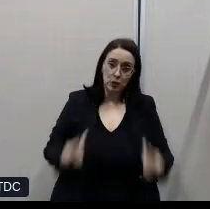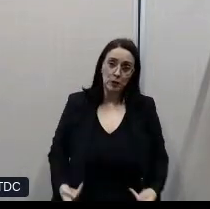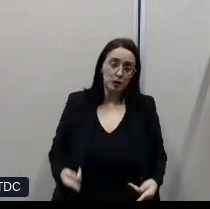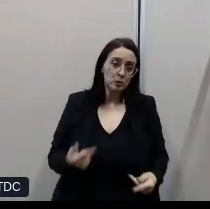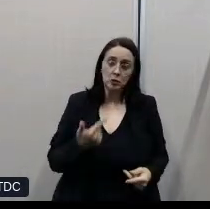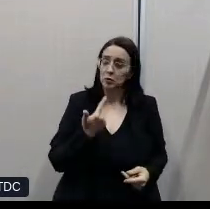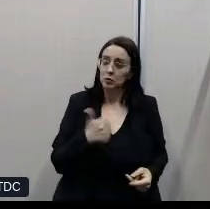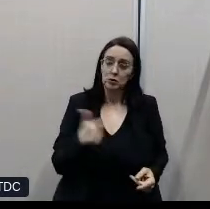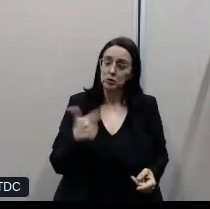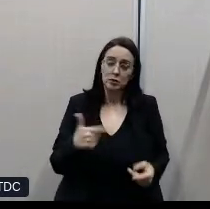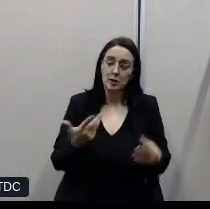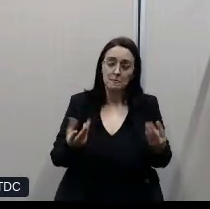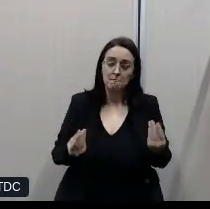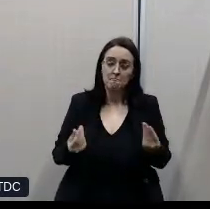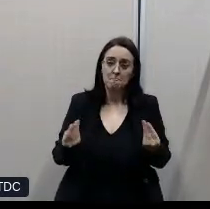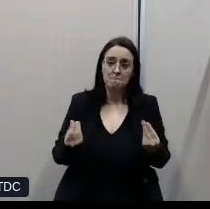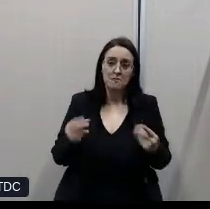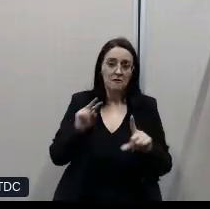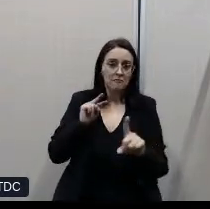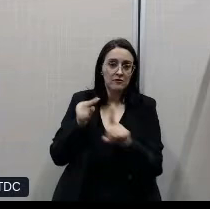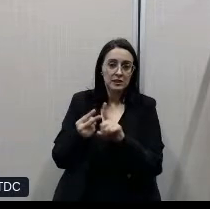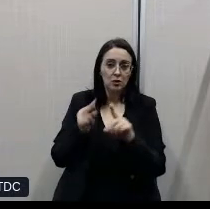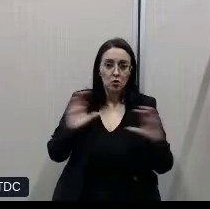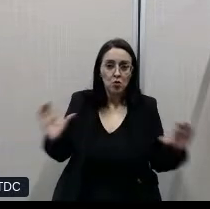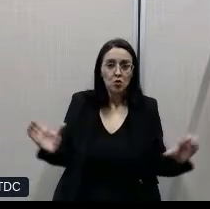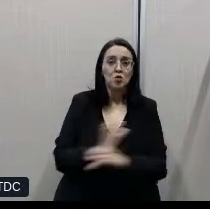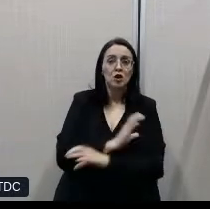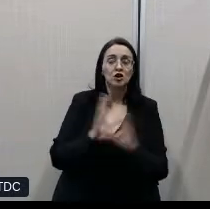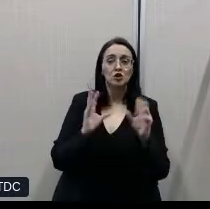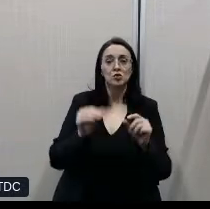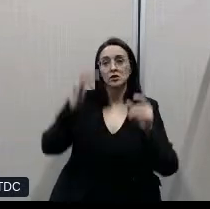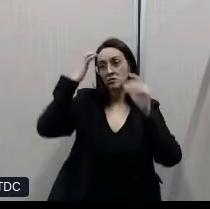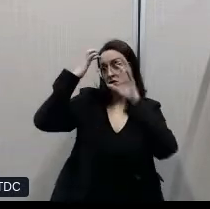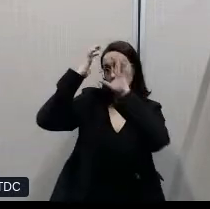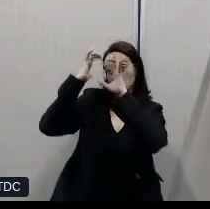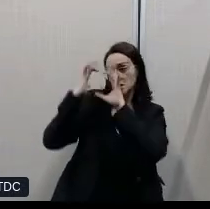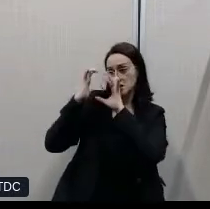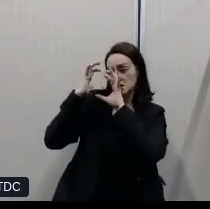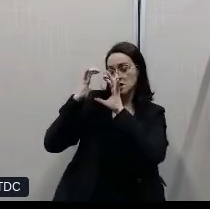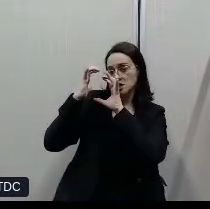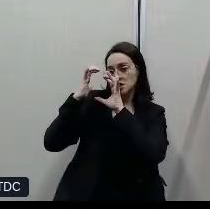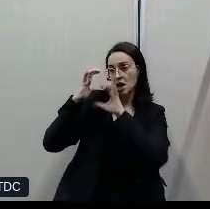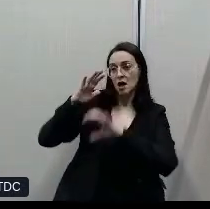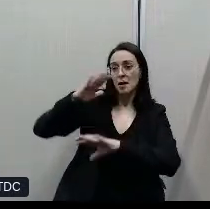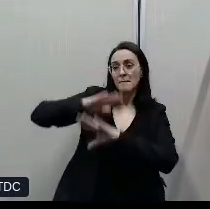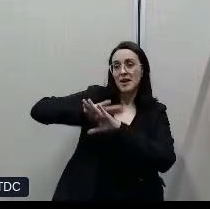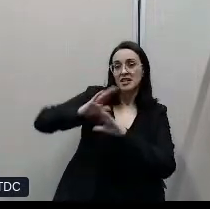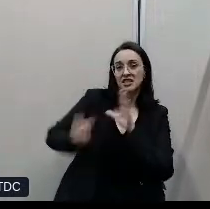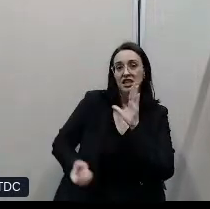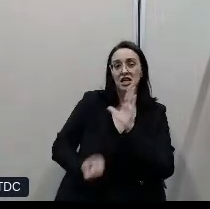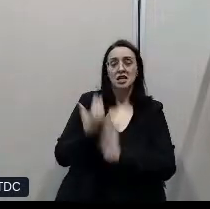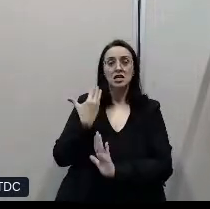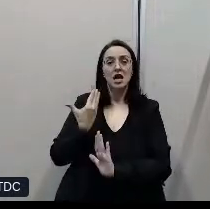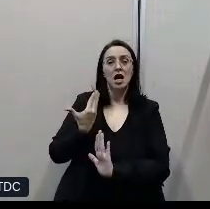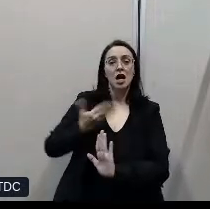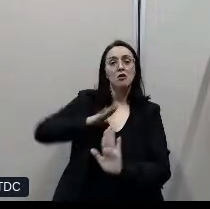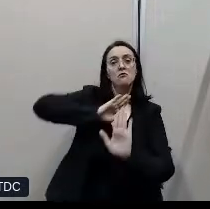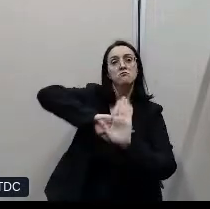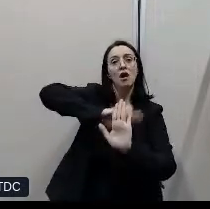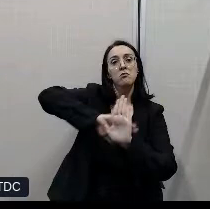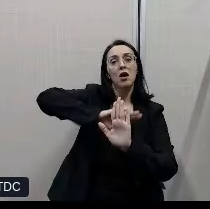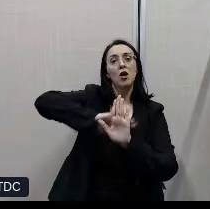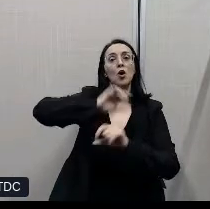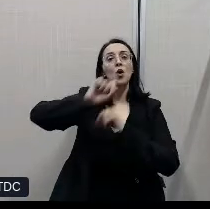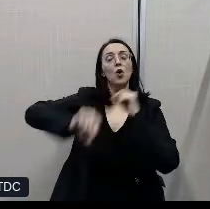gente não tem uma visão completa de tudo. O nosso cérebro, ele cria vieses que fazem com que a gente siga